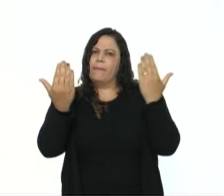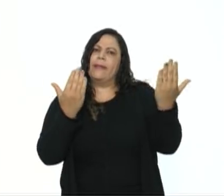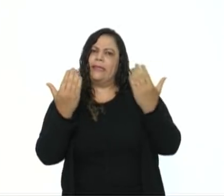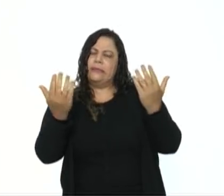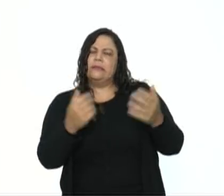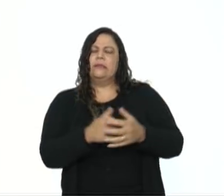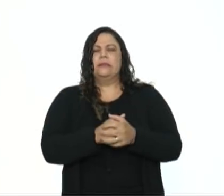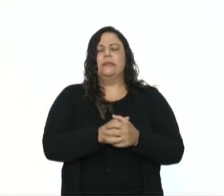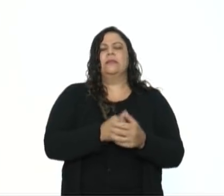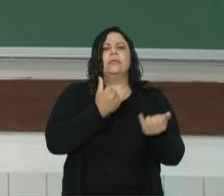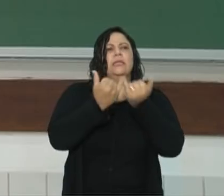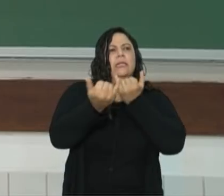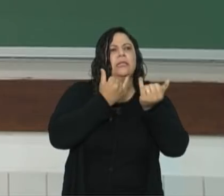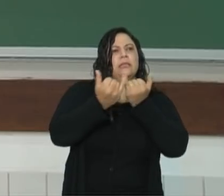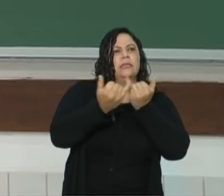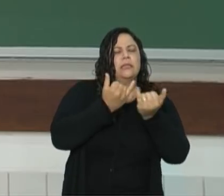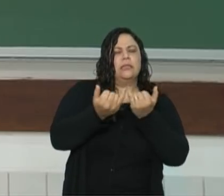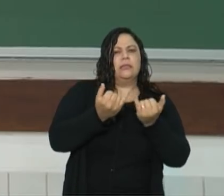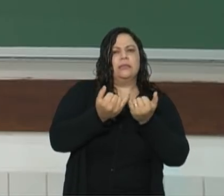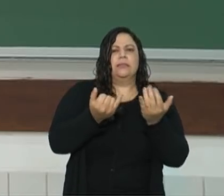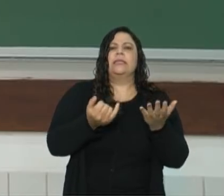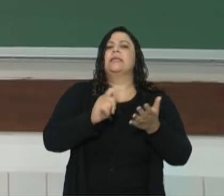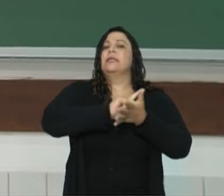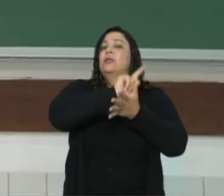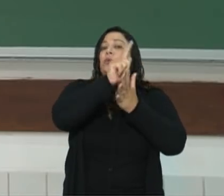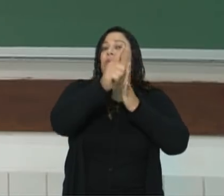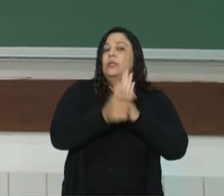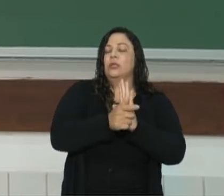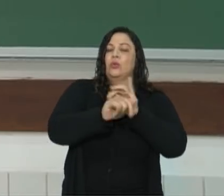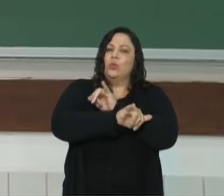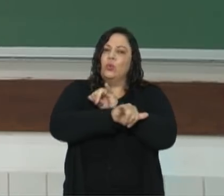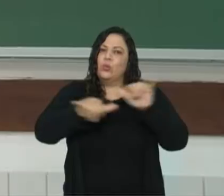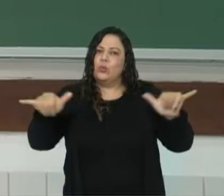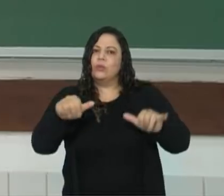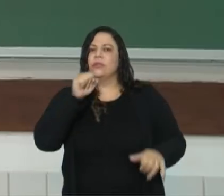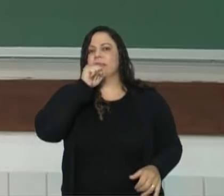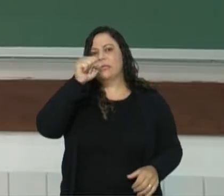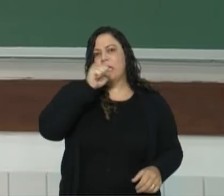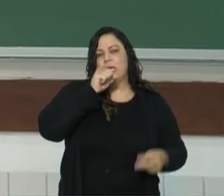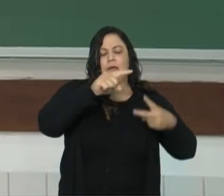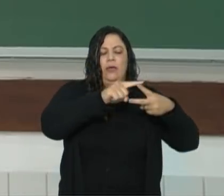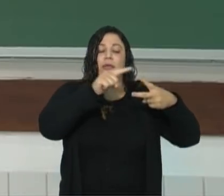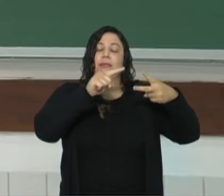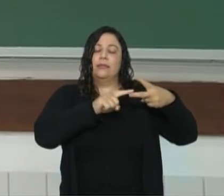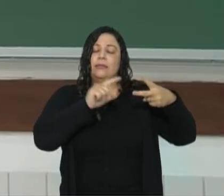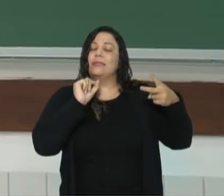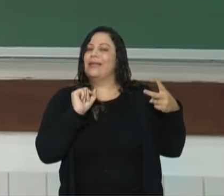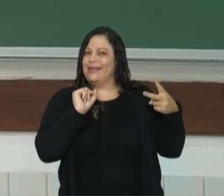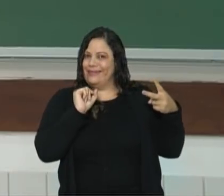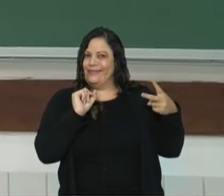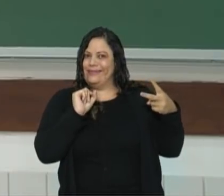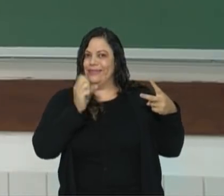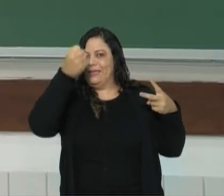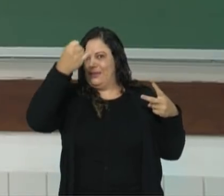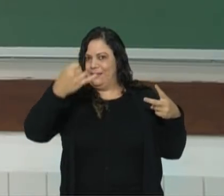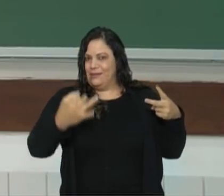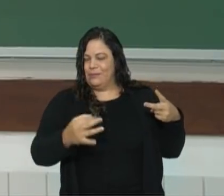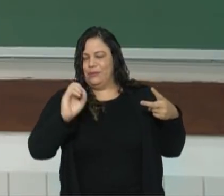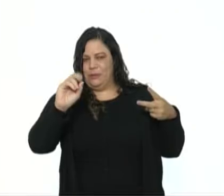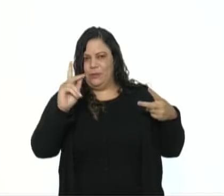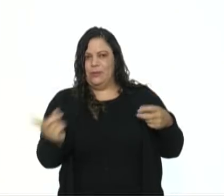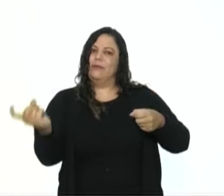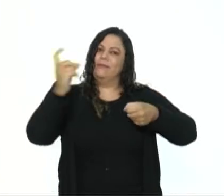o gênero notícia e reportagem. A gente falou disso agora há pouco e você consegue fazer e eu volto para a gente revisar junto.